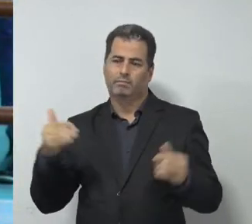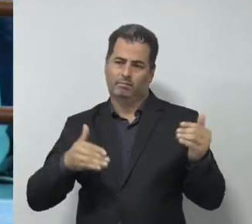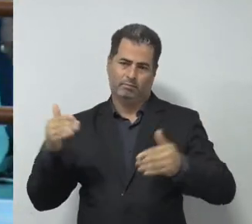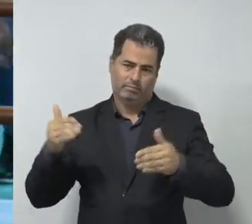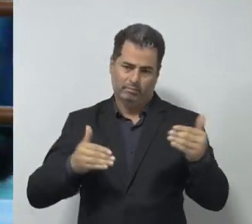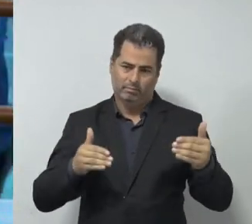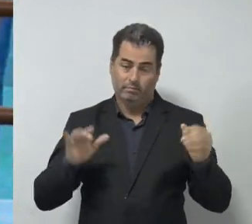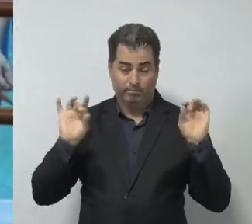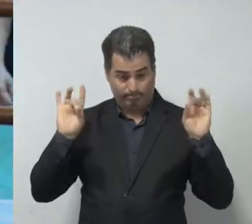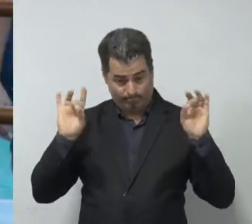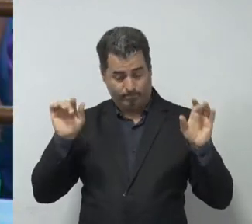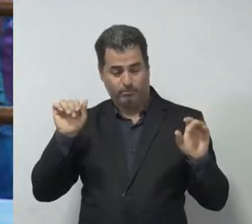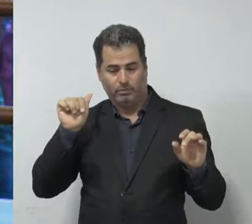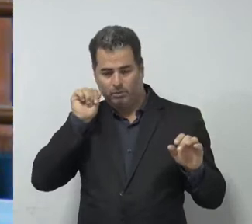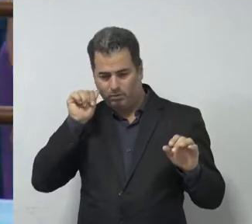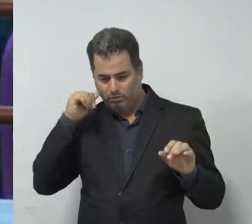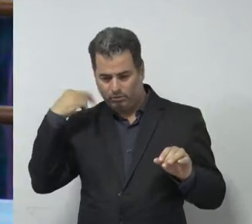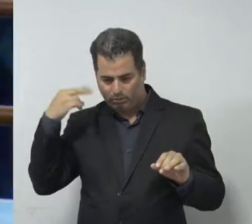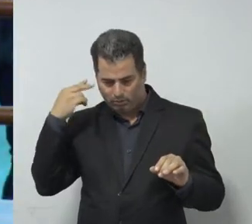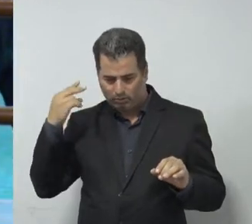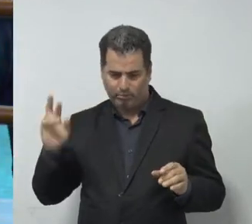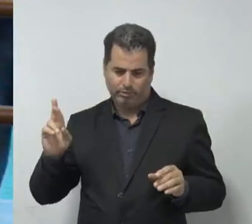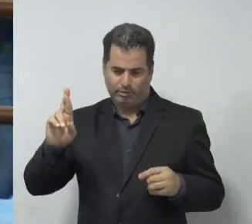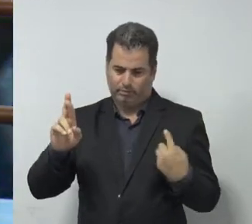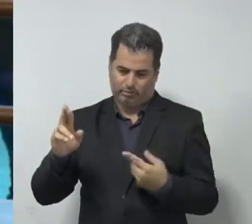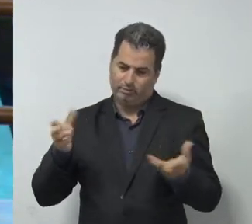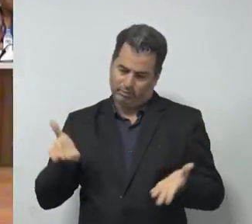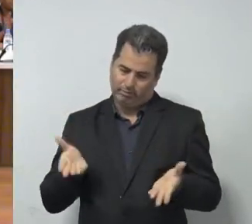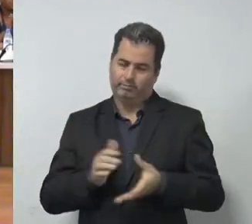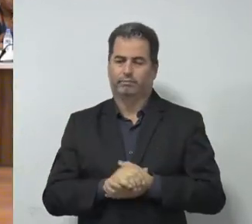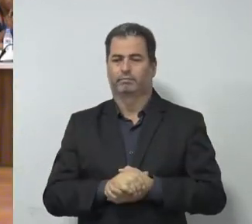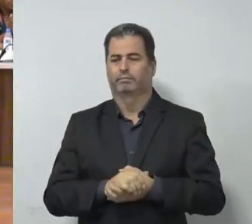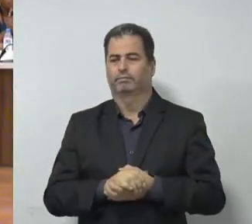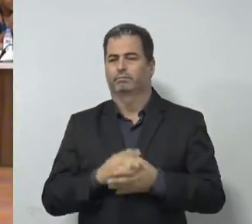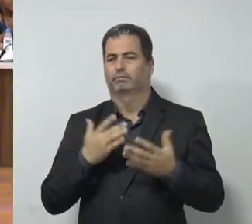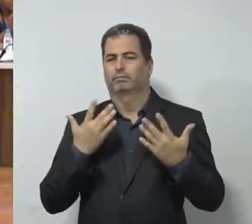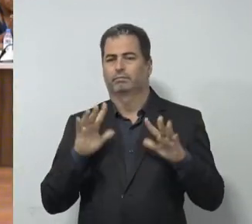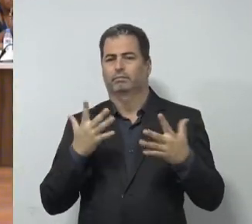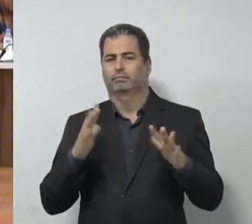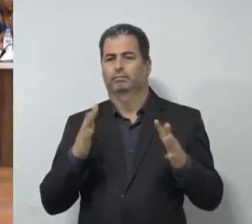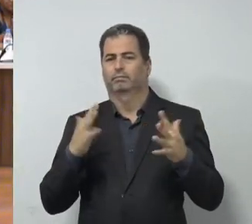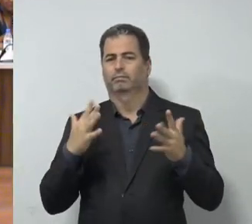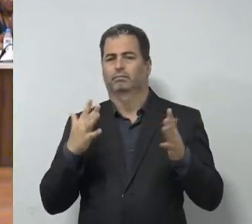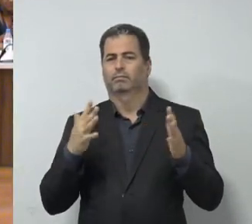às vereadoras que nos representam nessa casa. Muito obrigada.